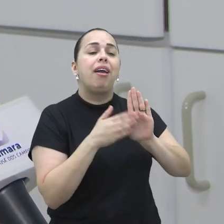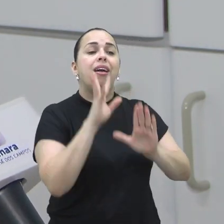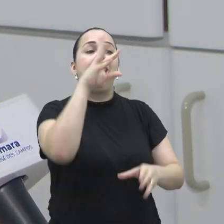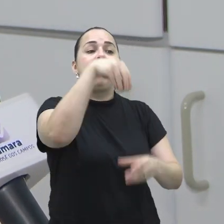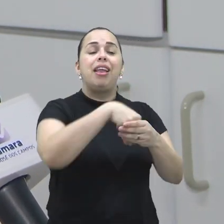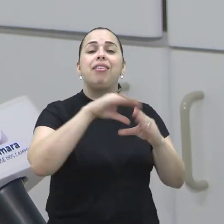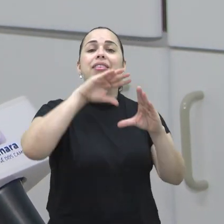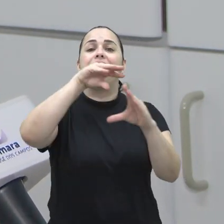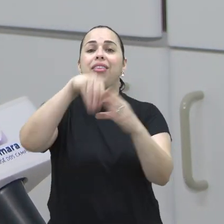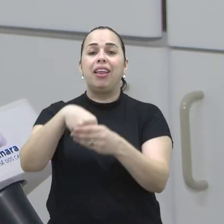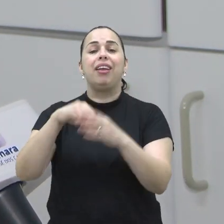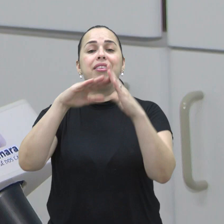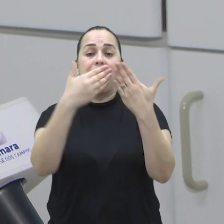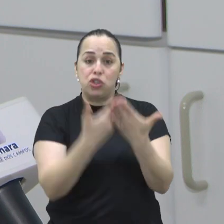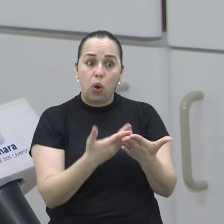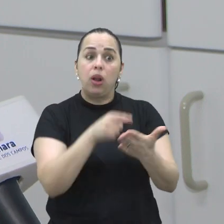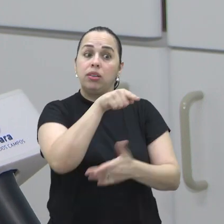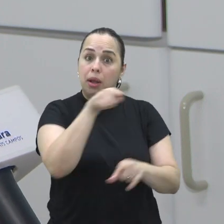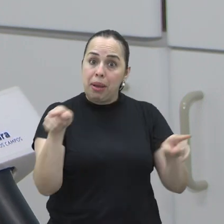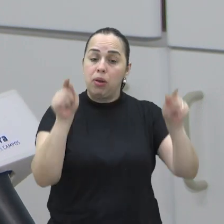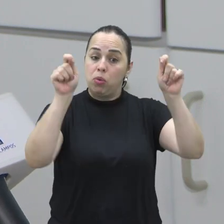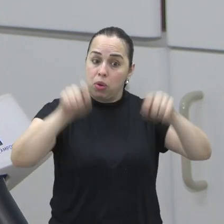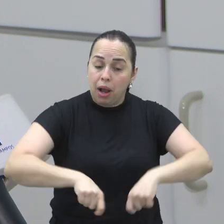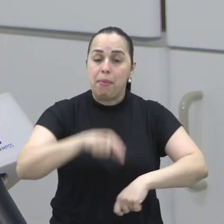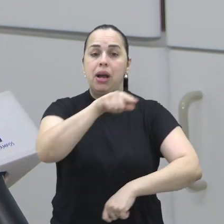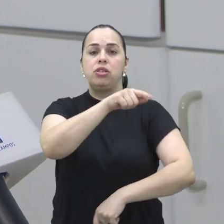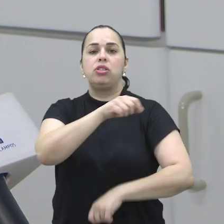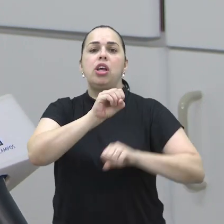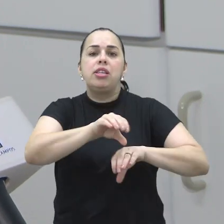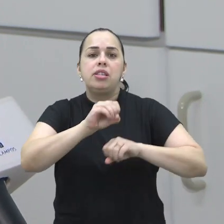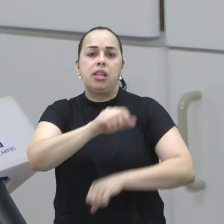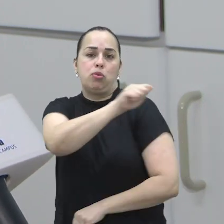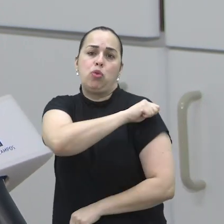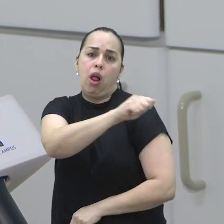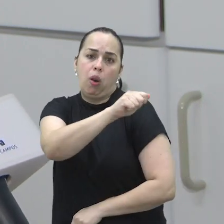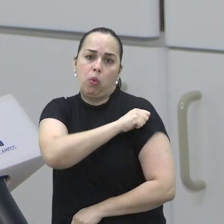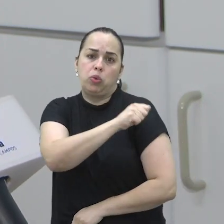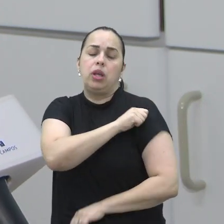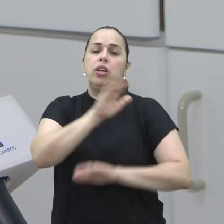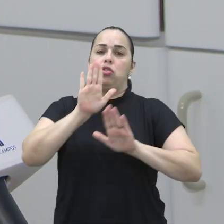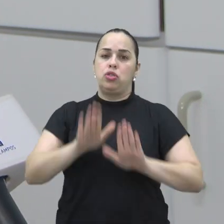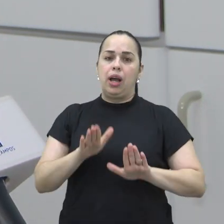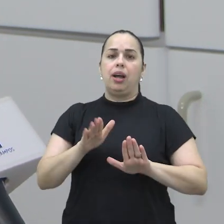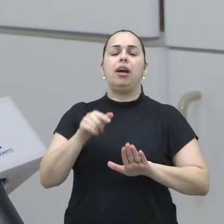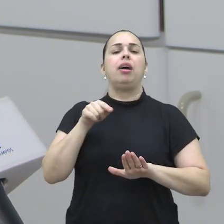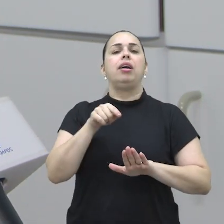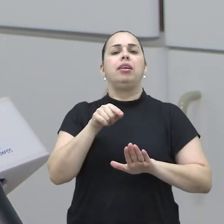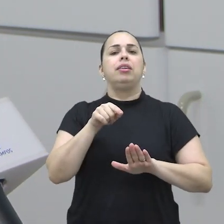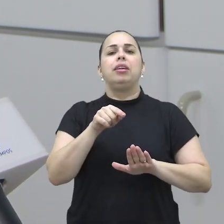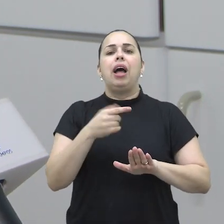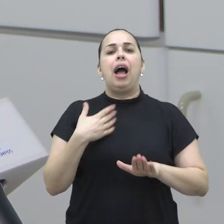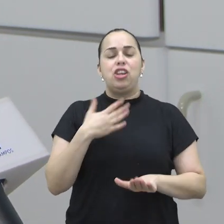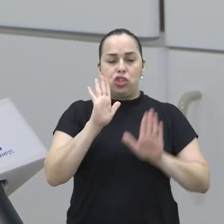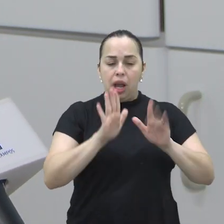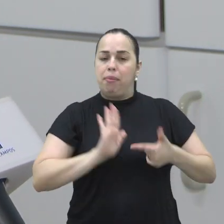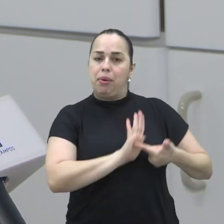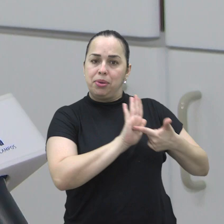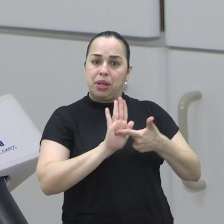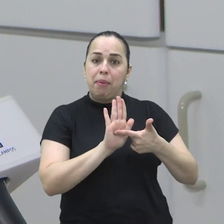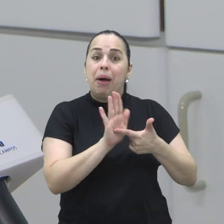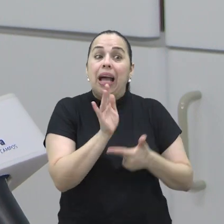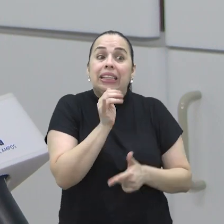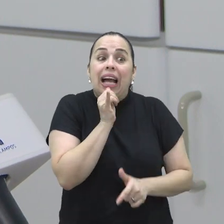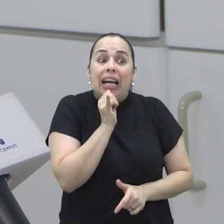escolas municipais tenham isso na grade curricular. Foi uma questão que já foi apresentada e ainda não apresentamos